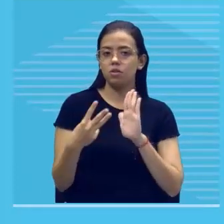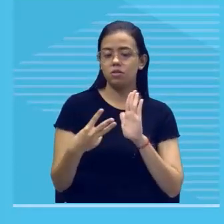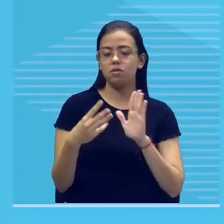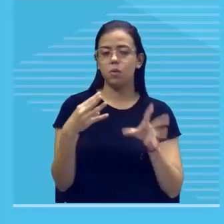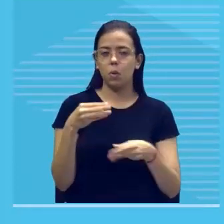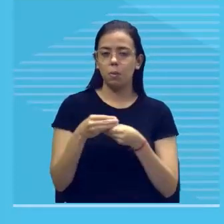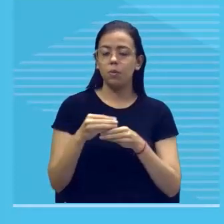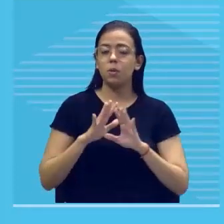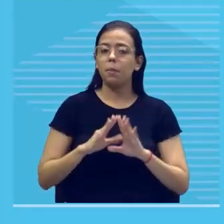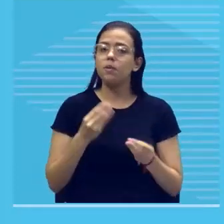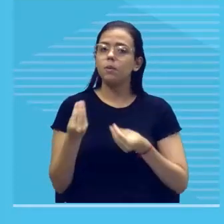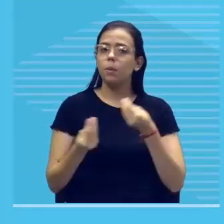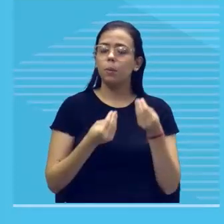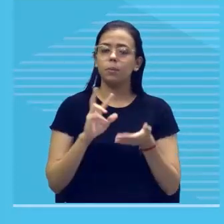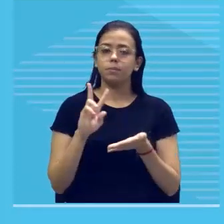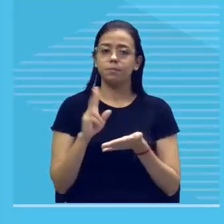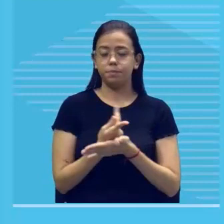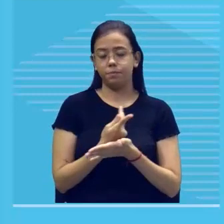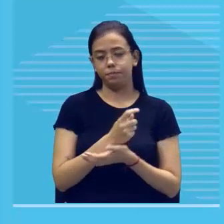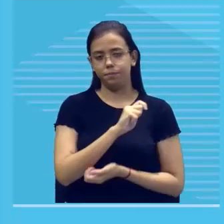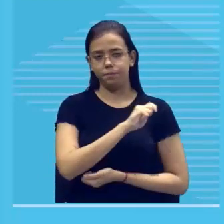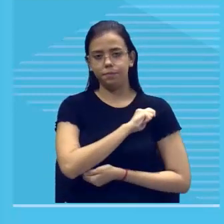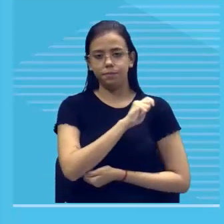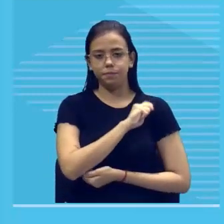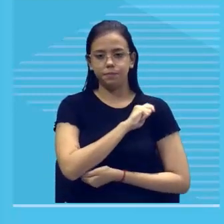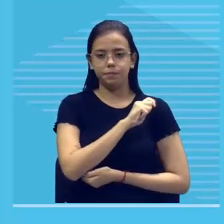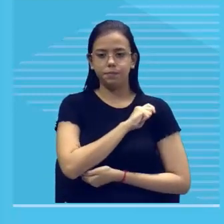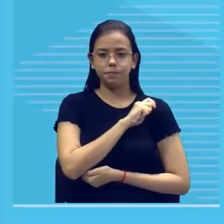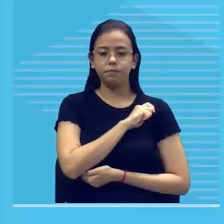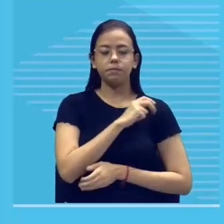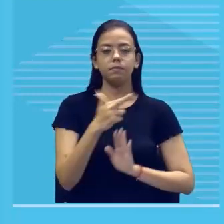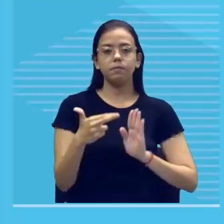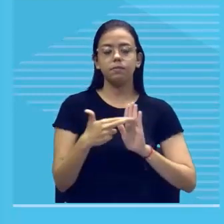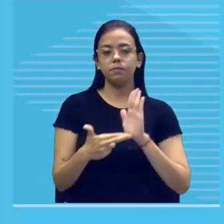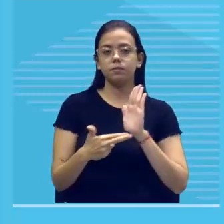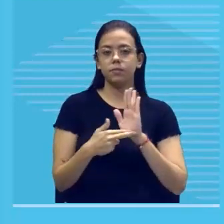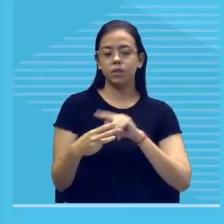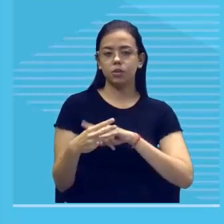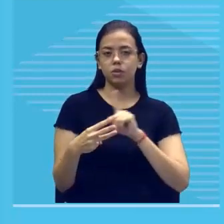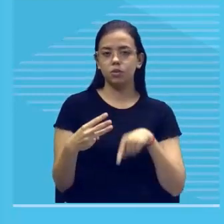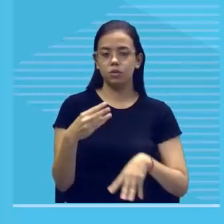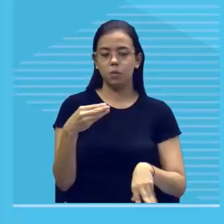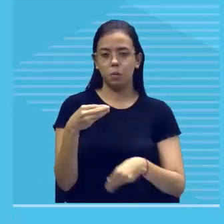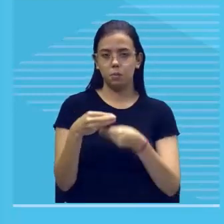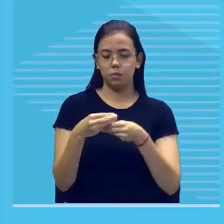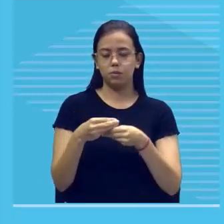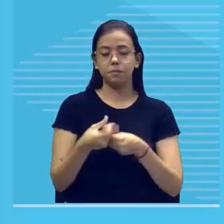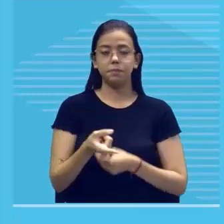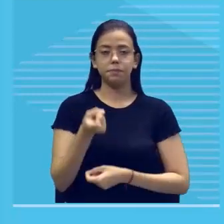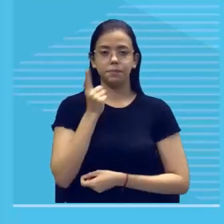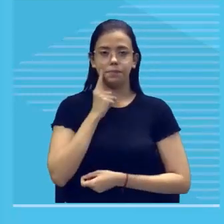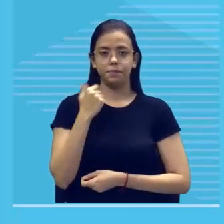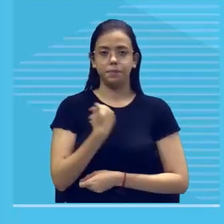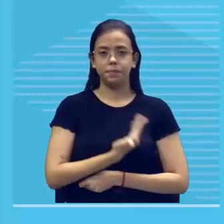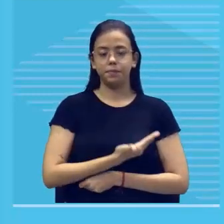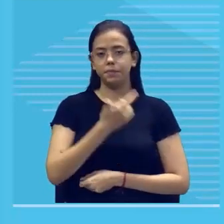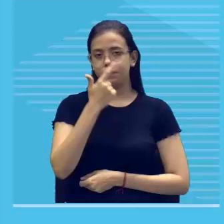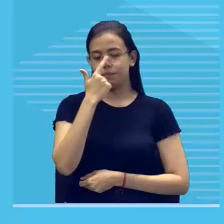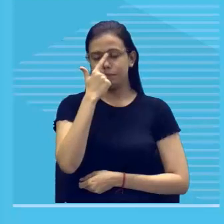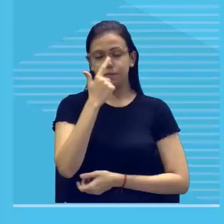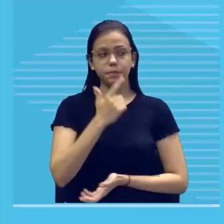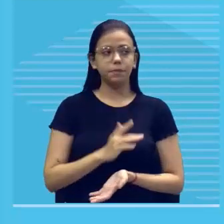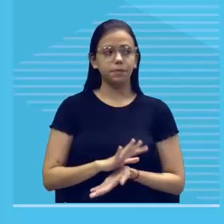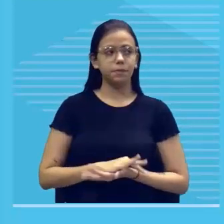composta como é que funciona meu povo a regra de três composta olha só